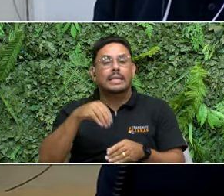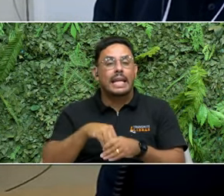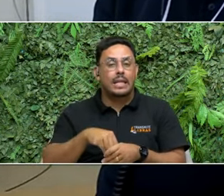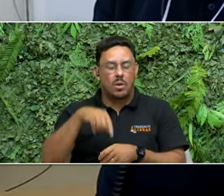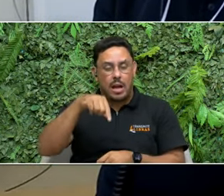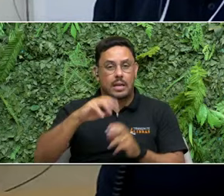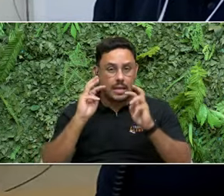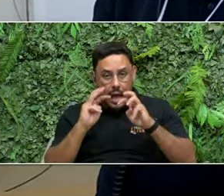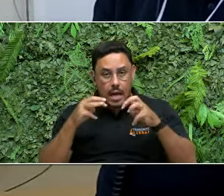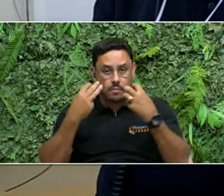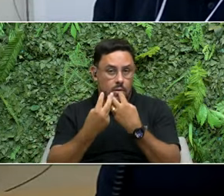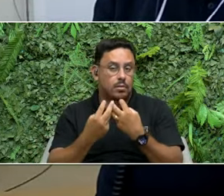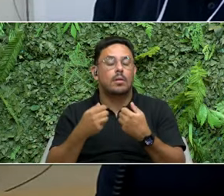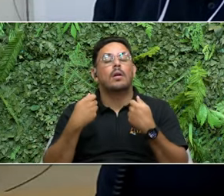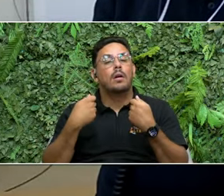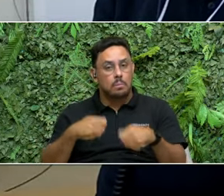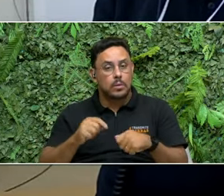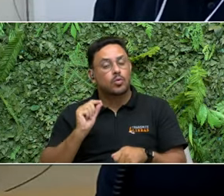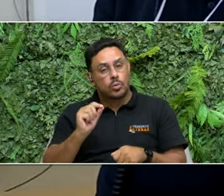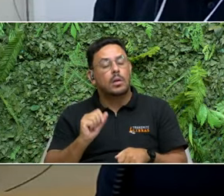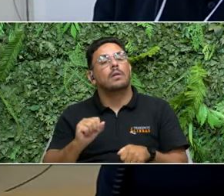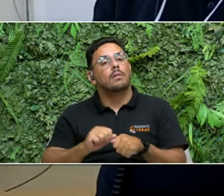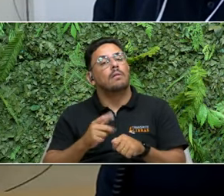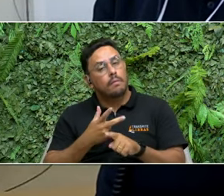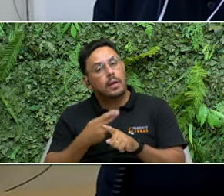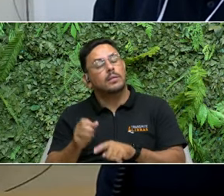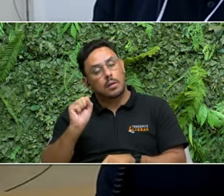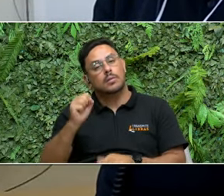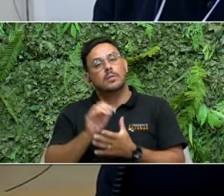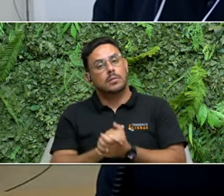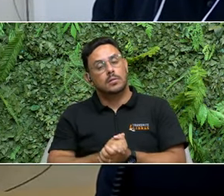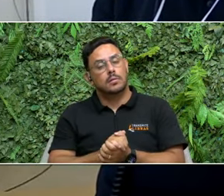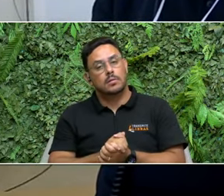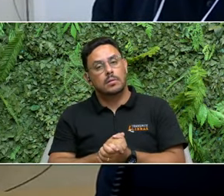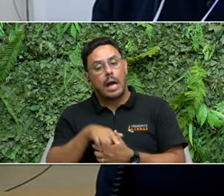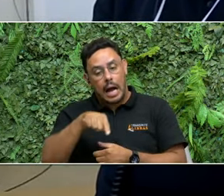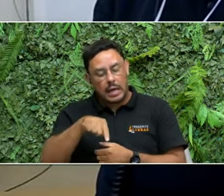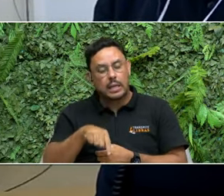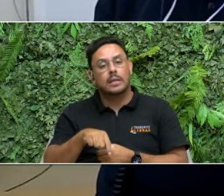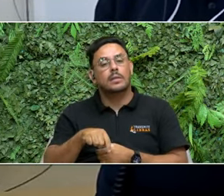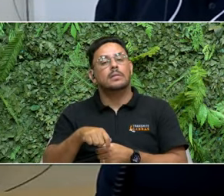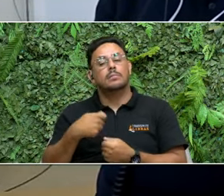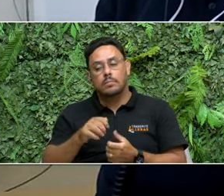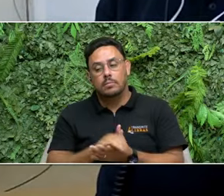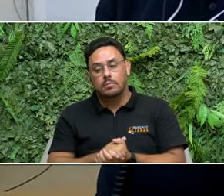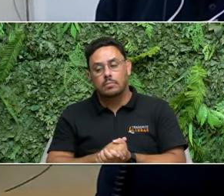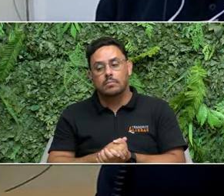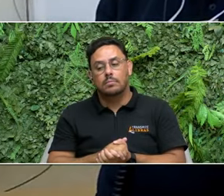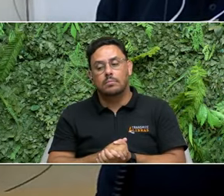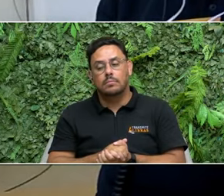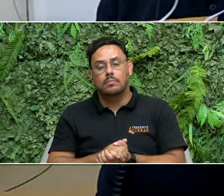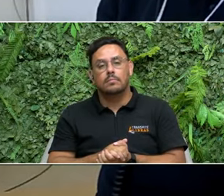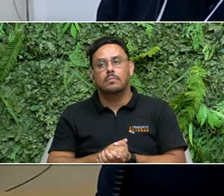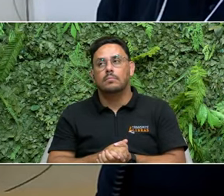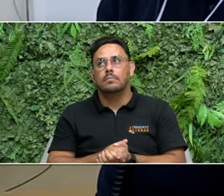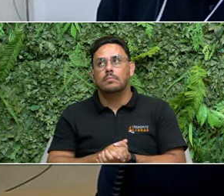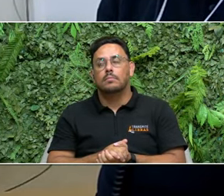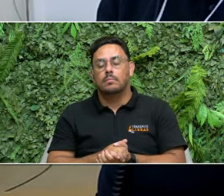você tem que né fazer valer o seu mando de campo você tem que o Atlético